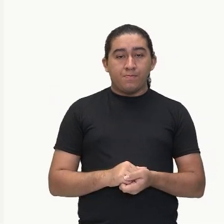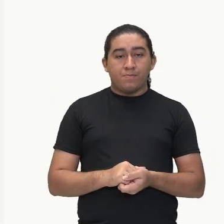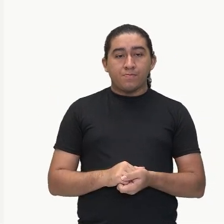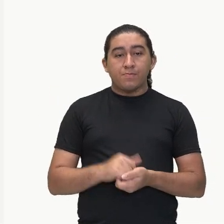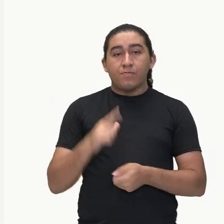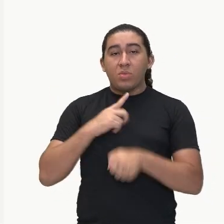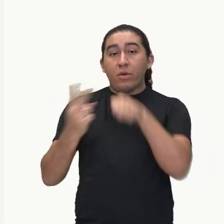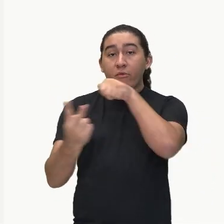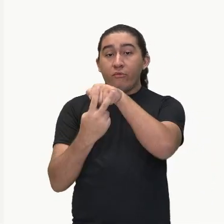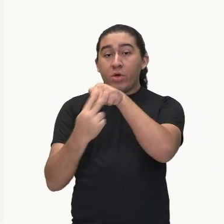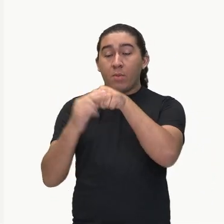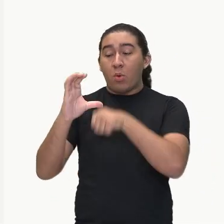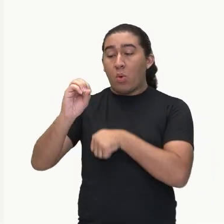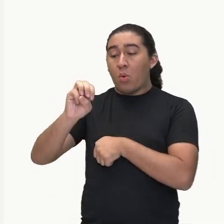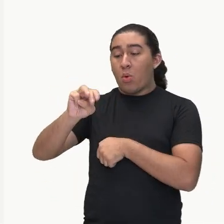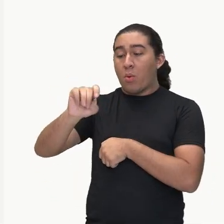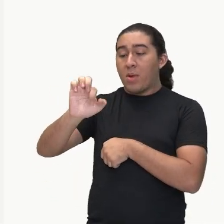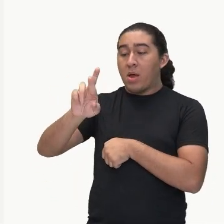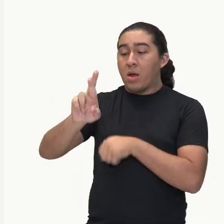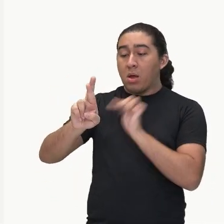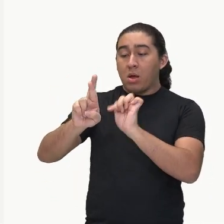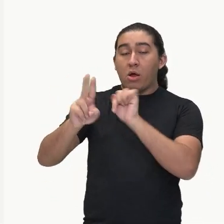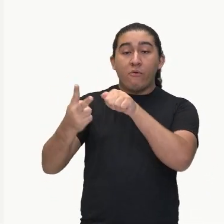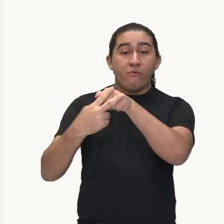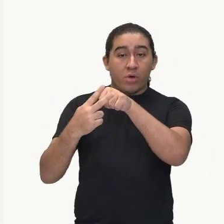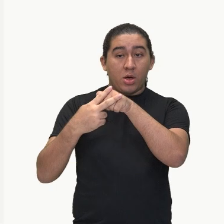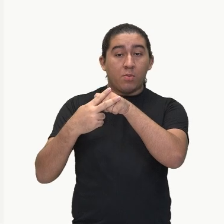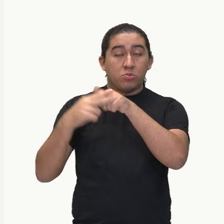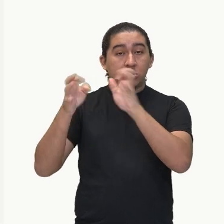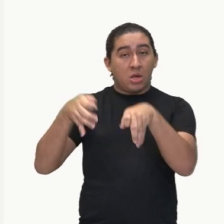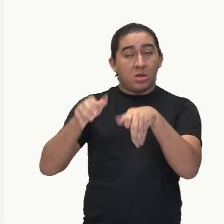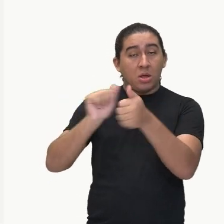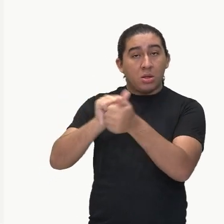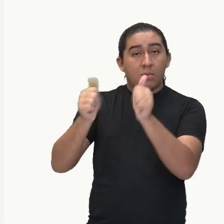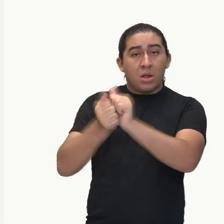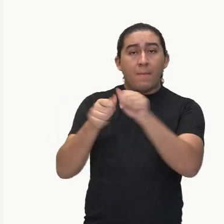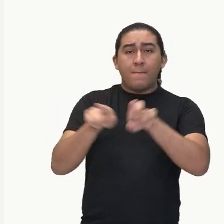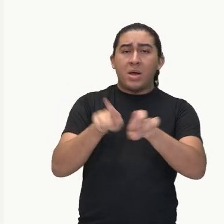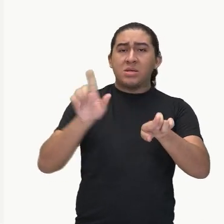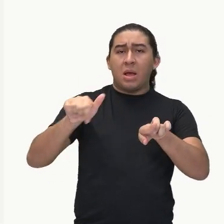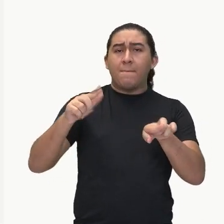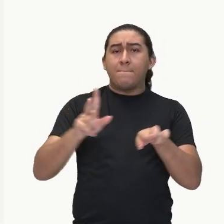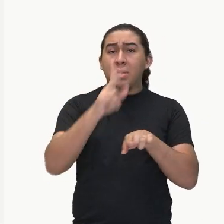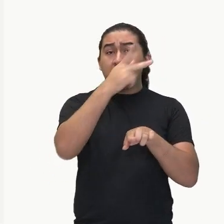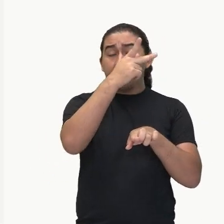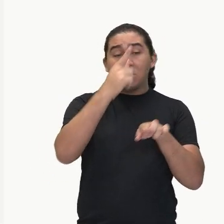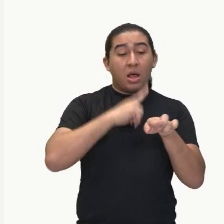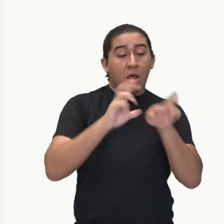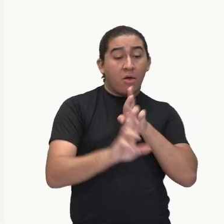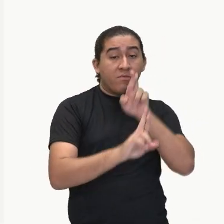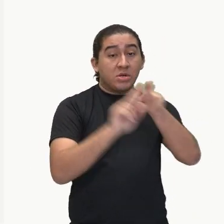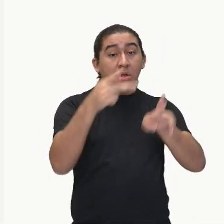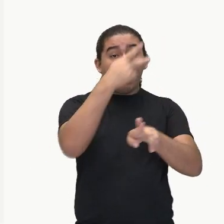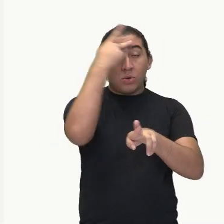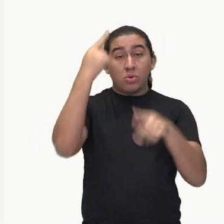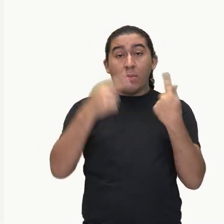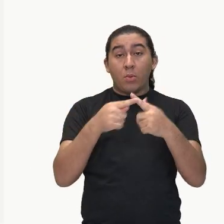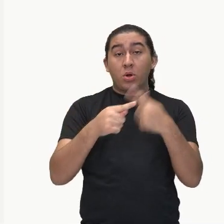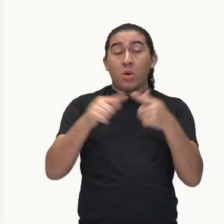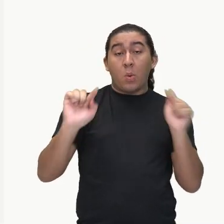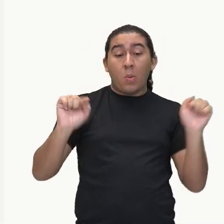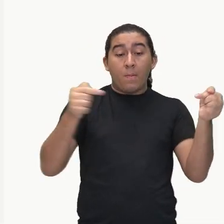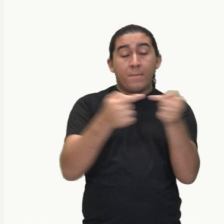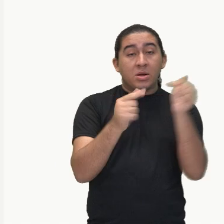verbo comer. É um verbo no infinitivo, mas aqui ele é pessoal, porque ele diz respeito a